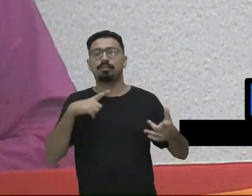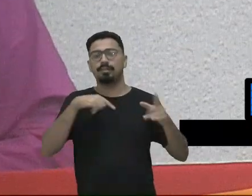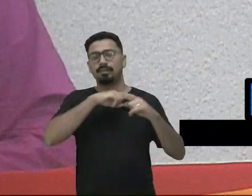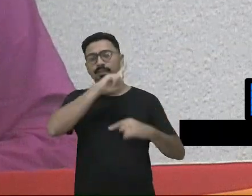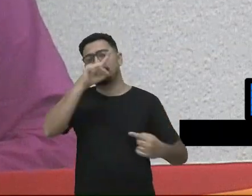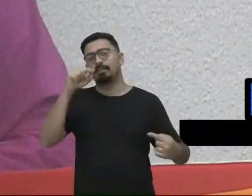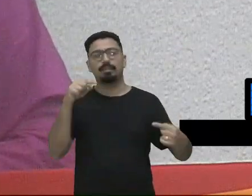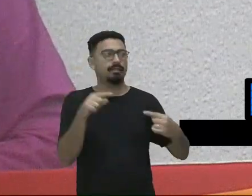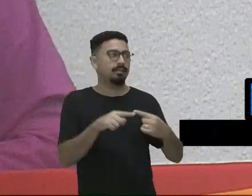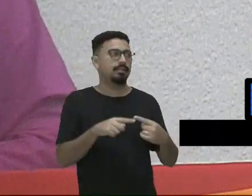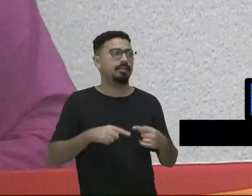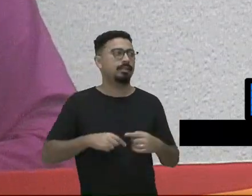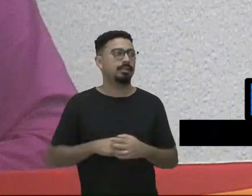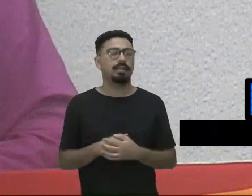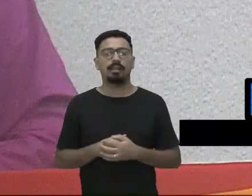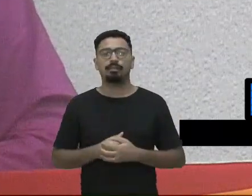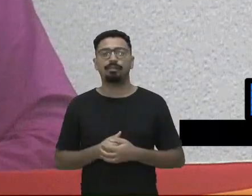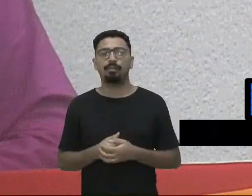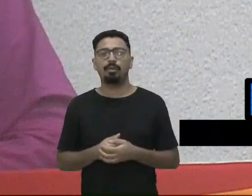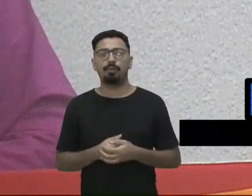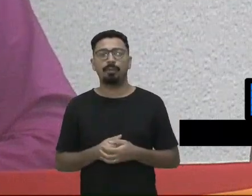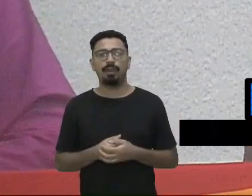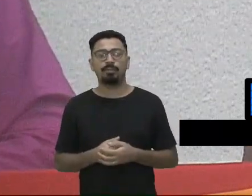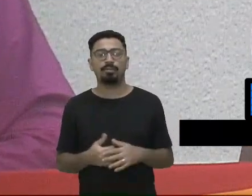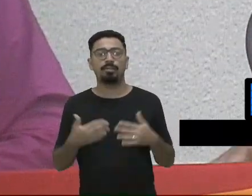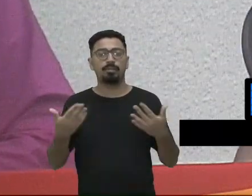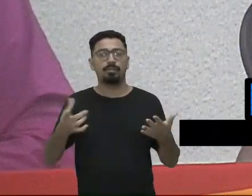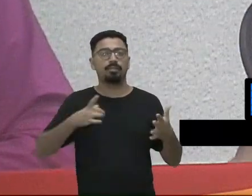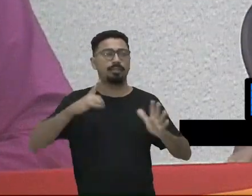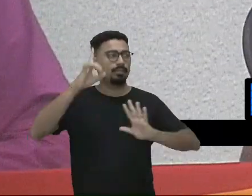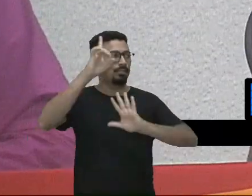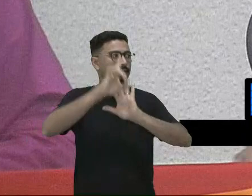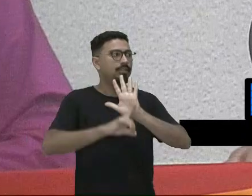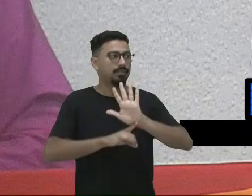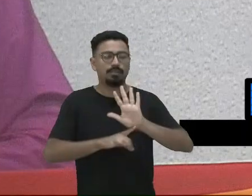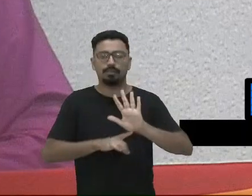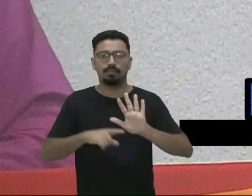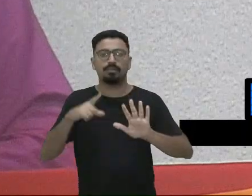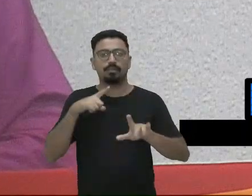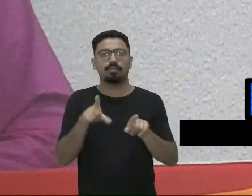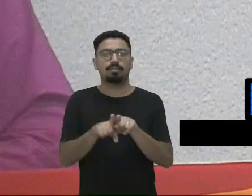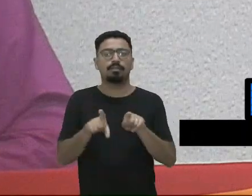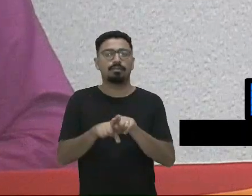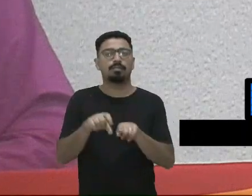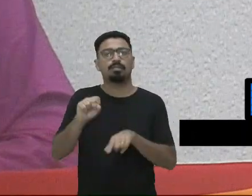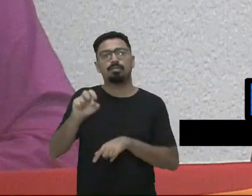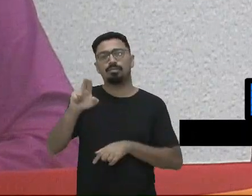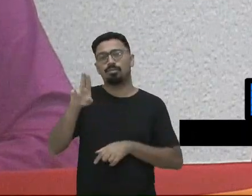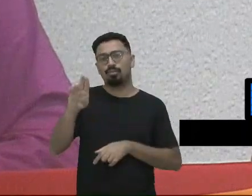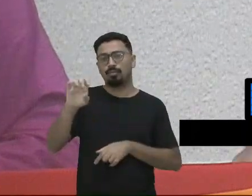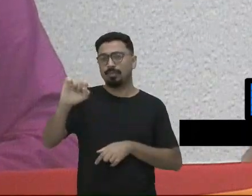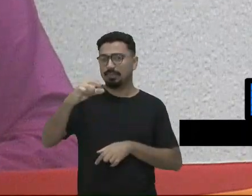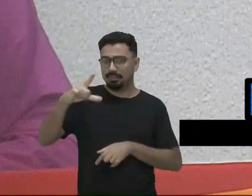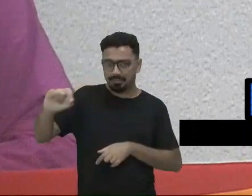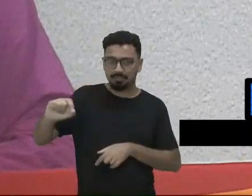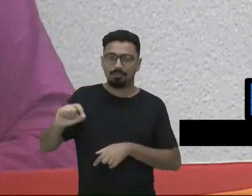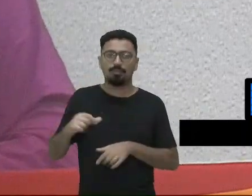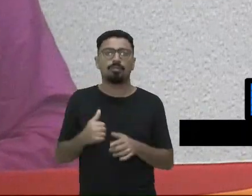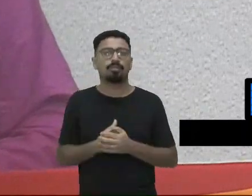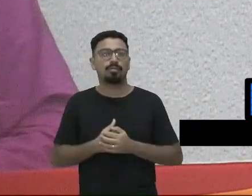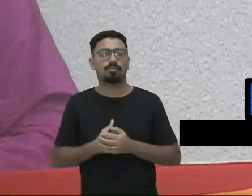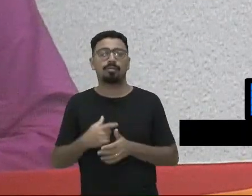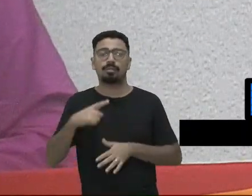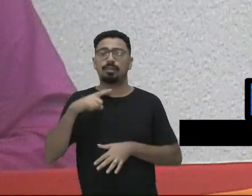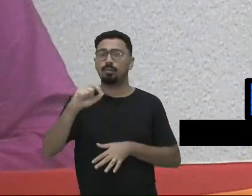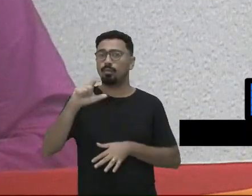essa promoção e reconhecimento desses direitos e existem algumas subseções que já têm projetos para fazer